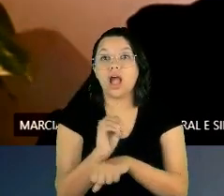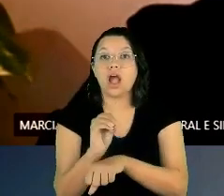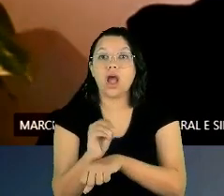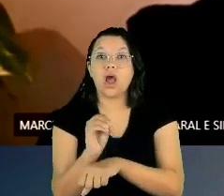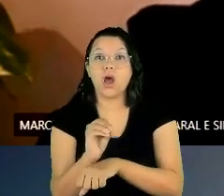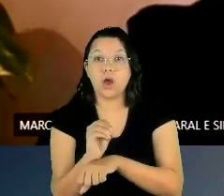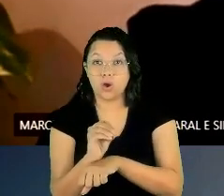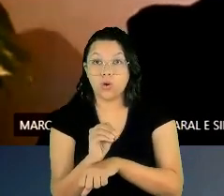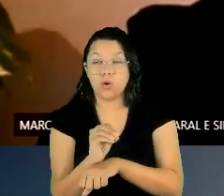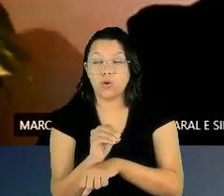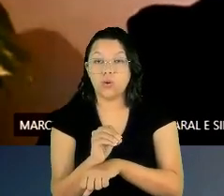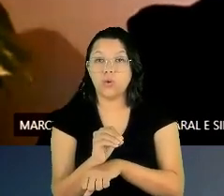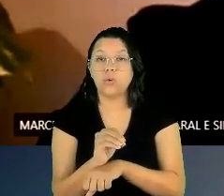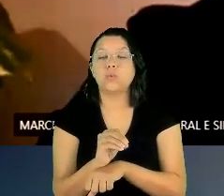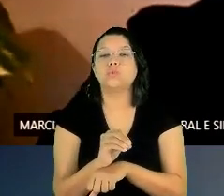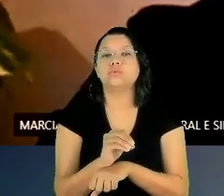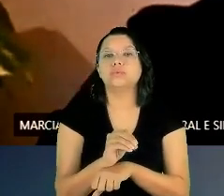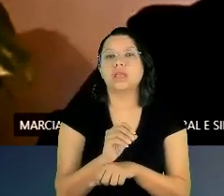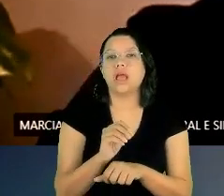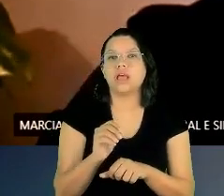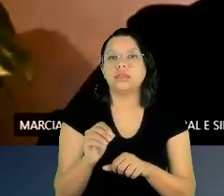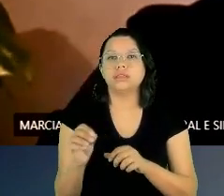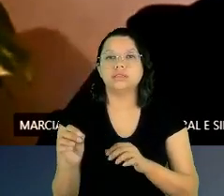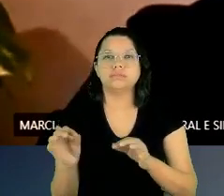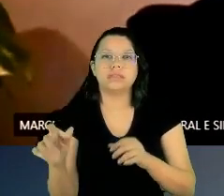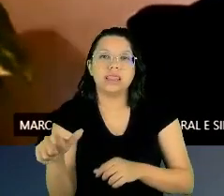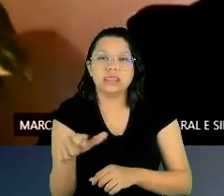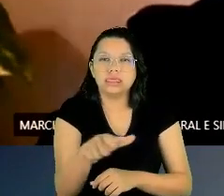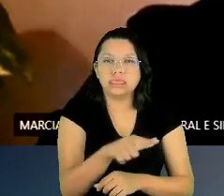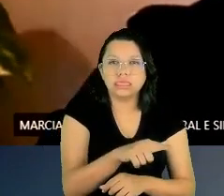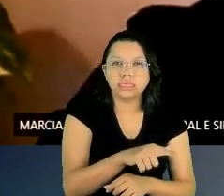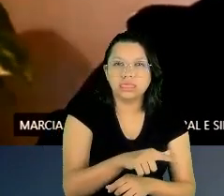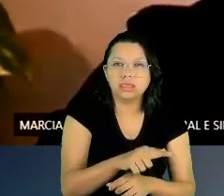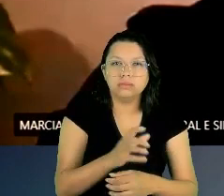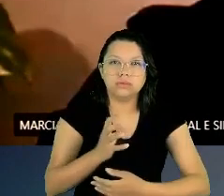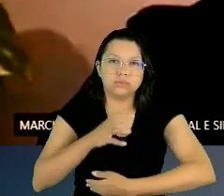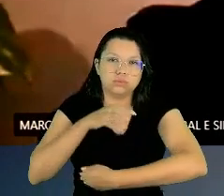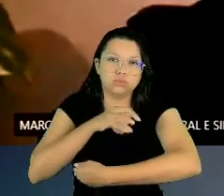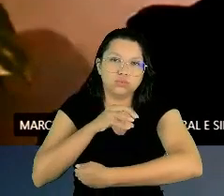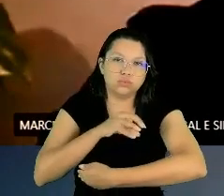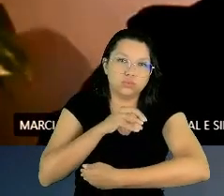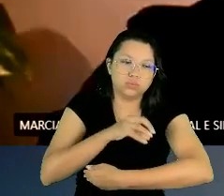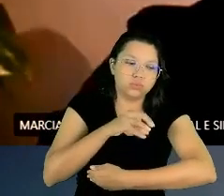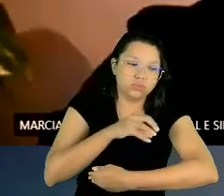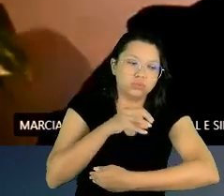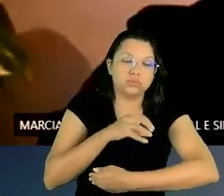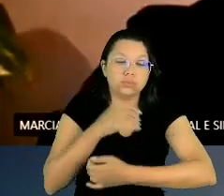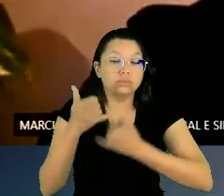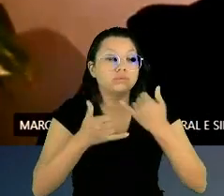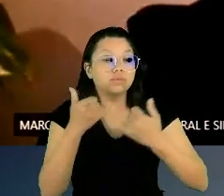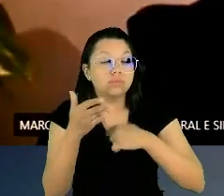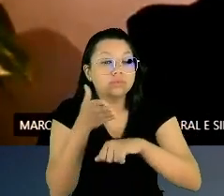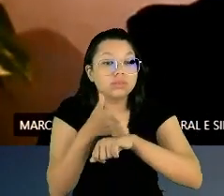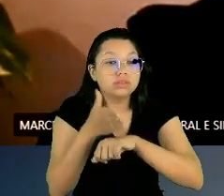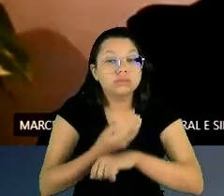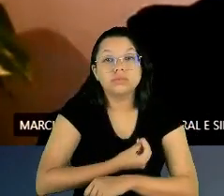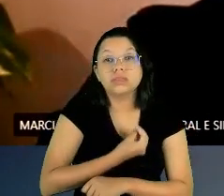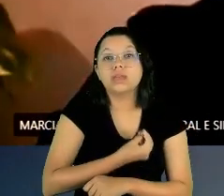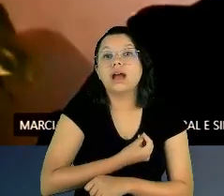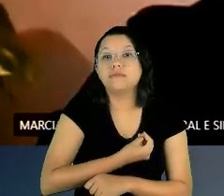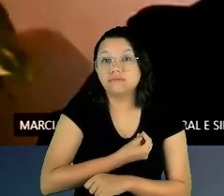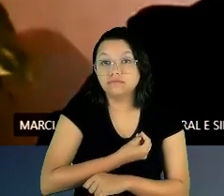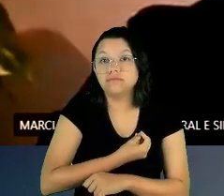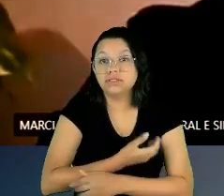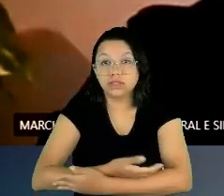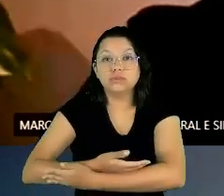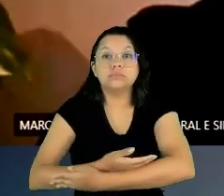pai que cuida do bebê, não que brinca, que troca a fralda, que dá mamadeira na madrugada, que realmente brinca e participa da